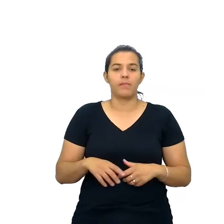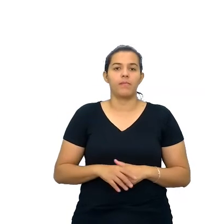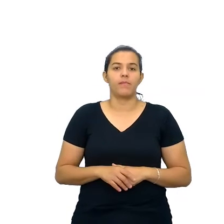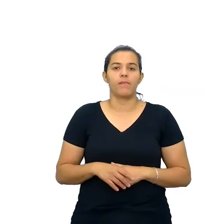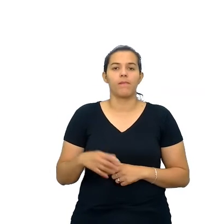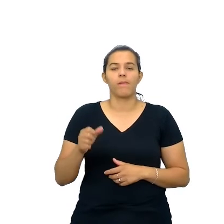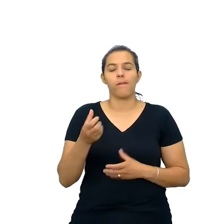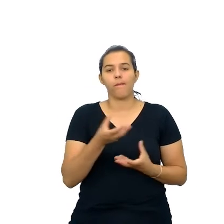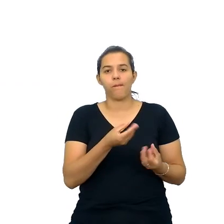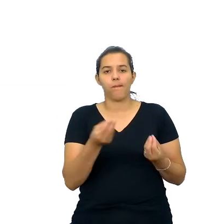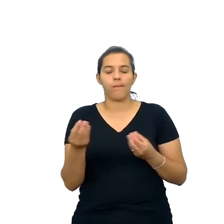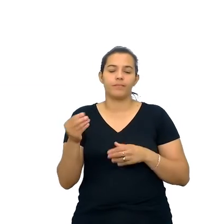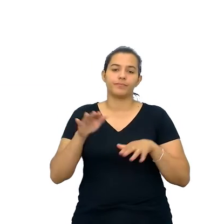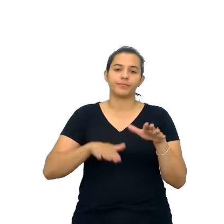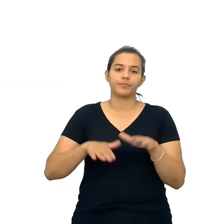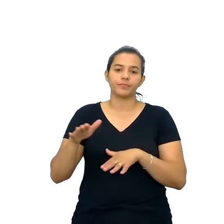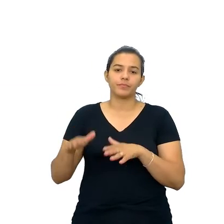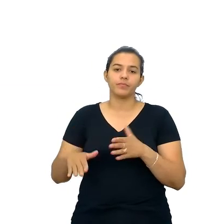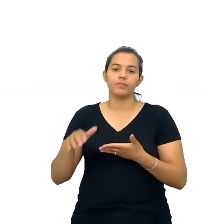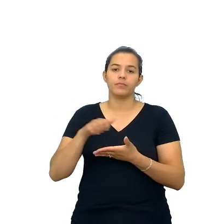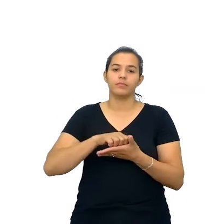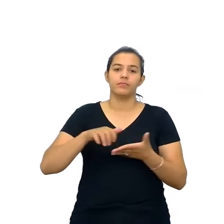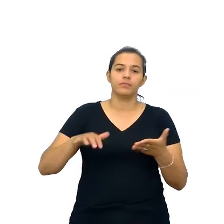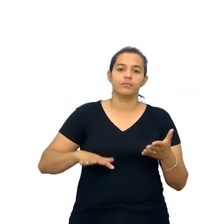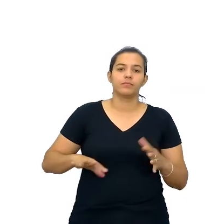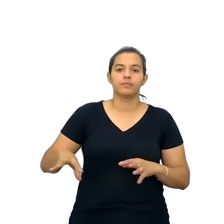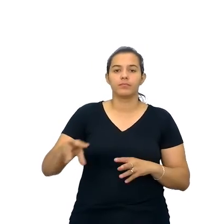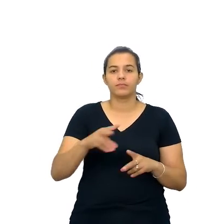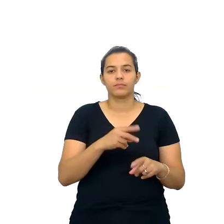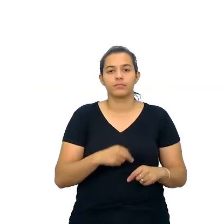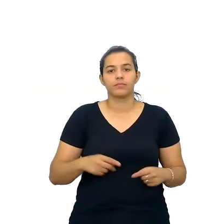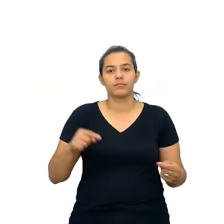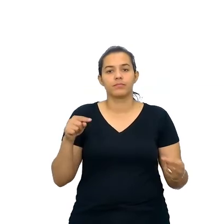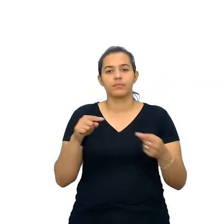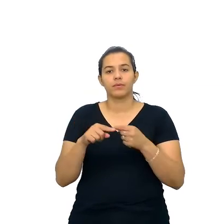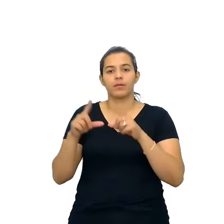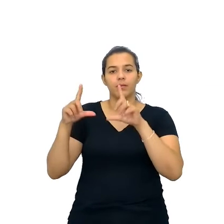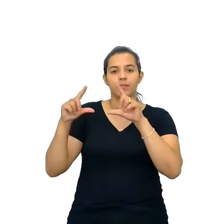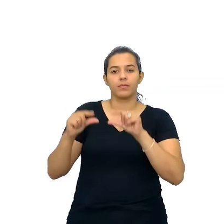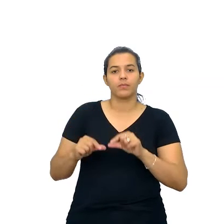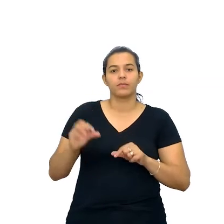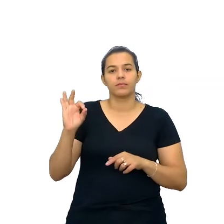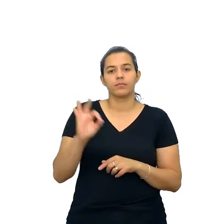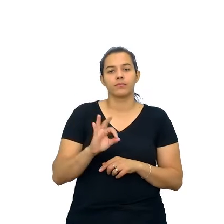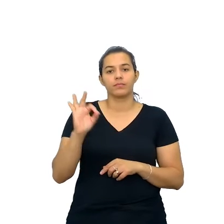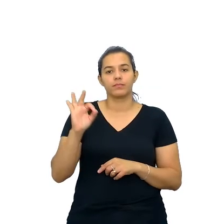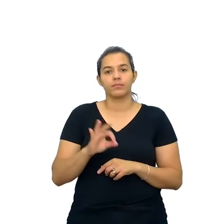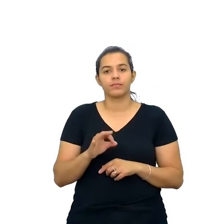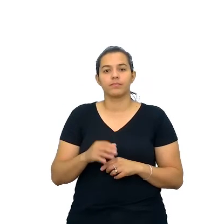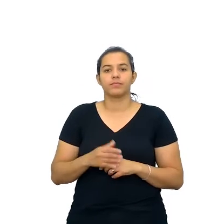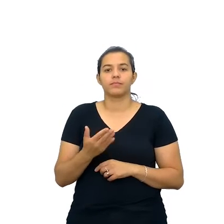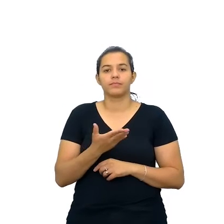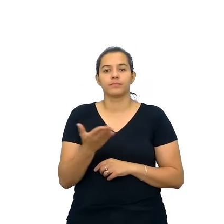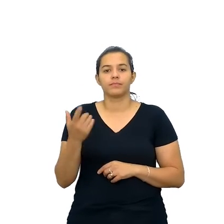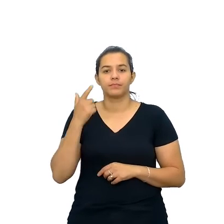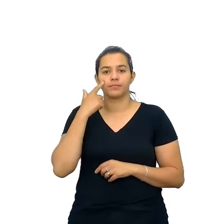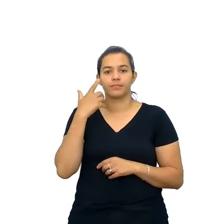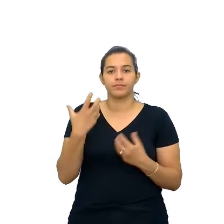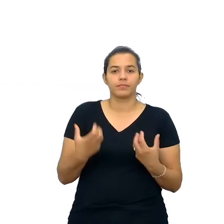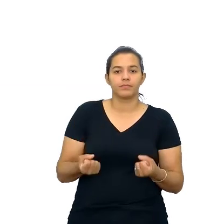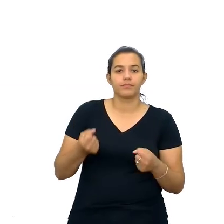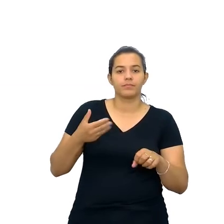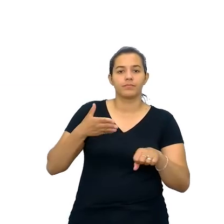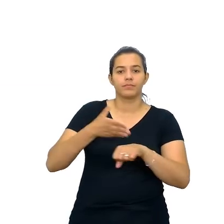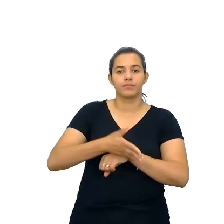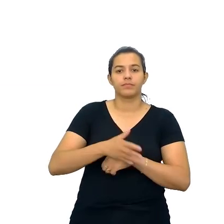que, em muitas vezes, nós temos o menor percentual de acerto dentro